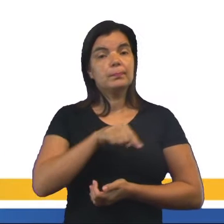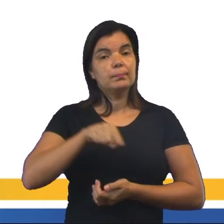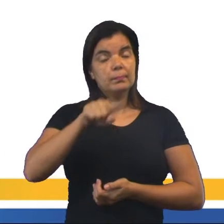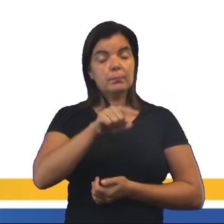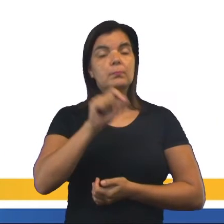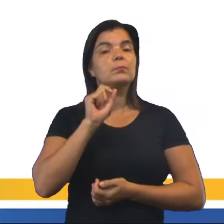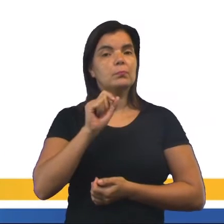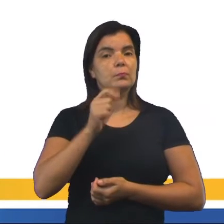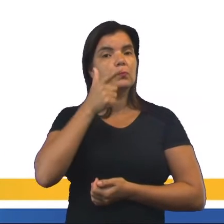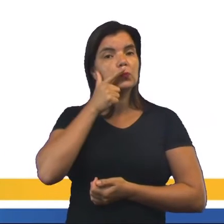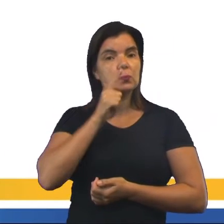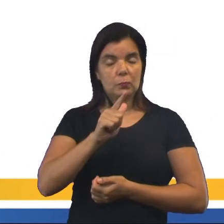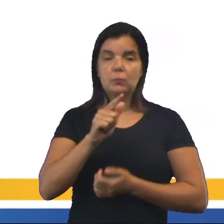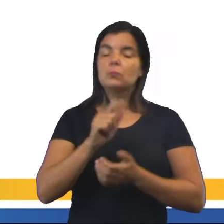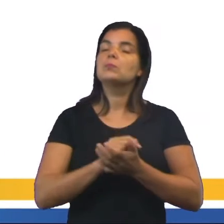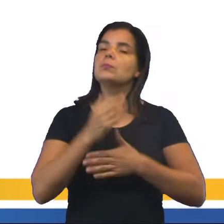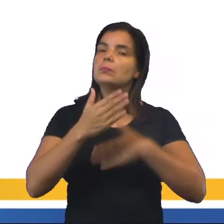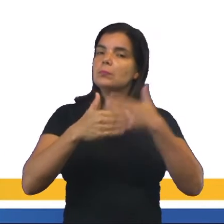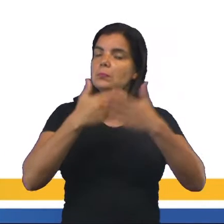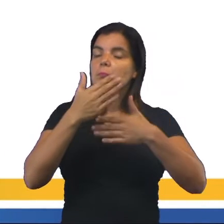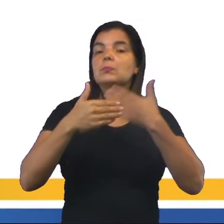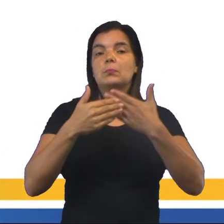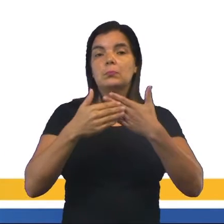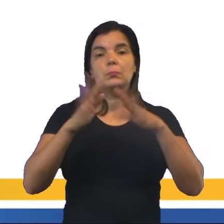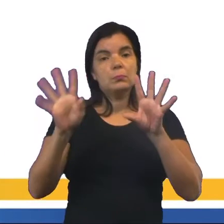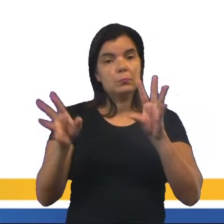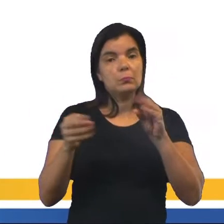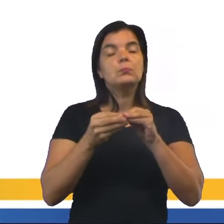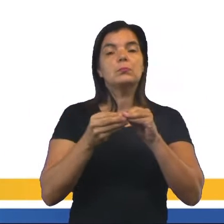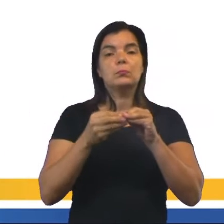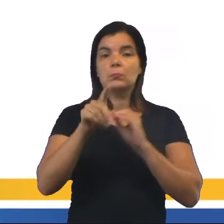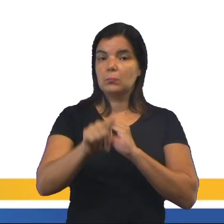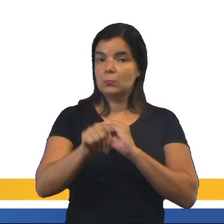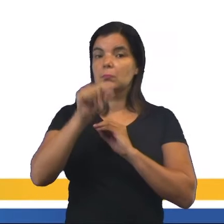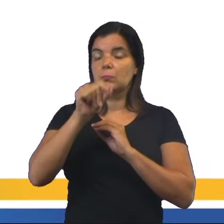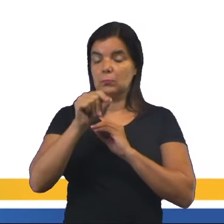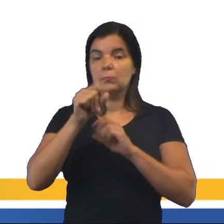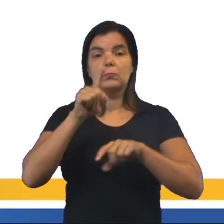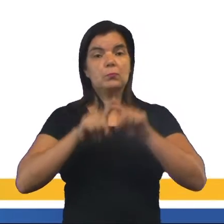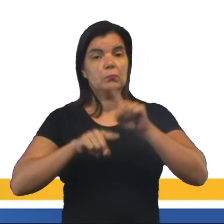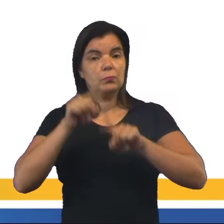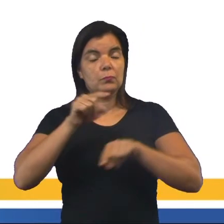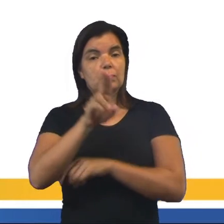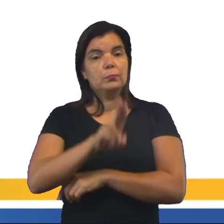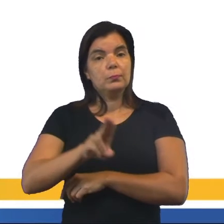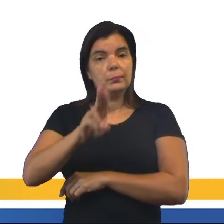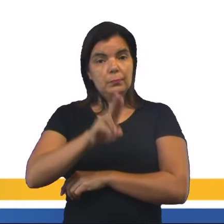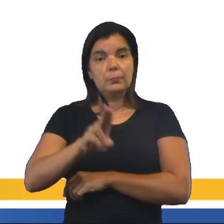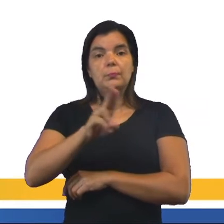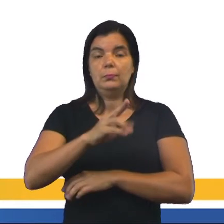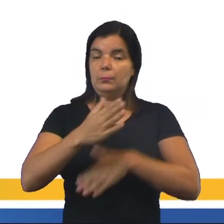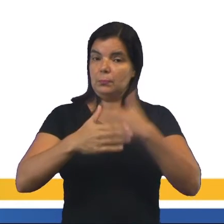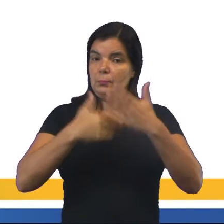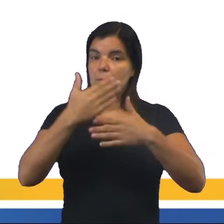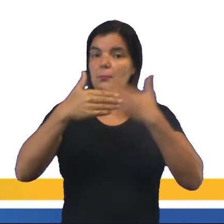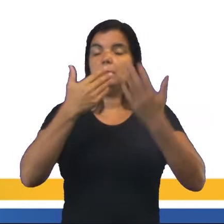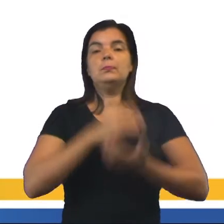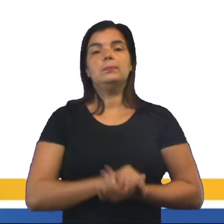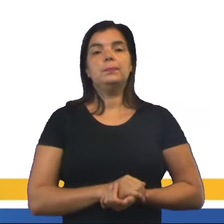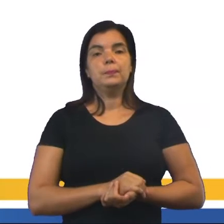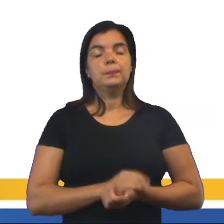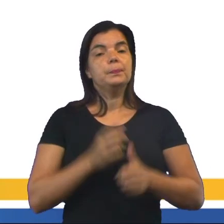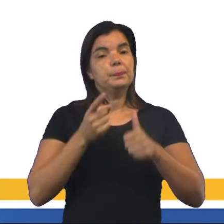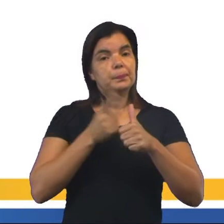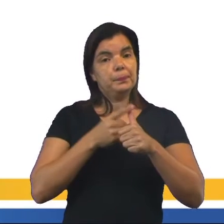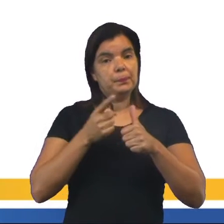deve fazer para conseguir desenvolver um mapa mental é selecionar os materiais que utilizará para desenvolvê-lo. Primeiro